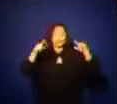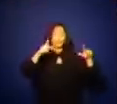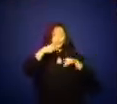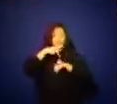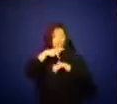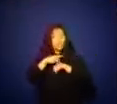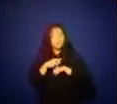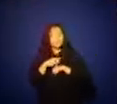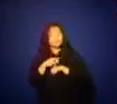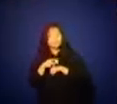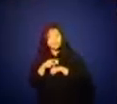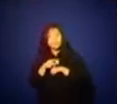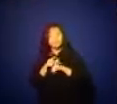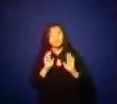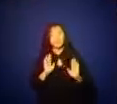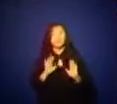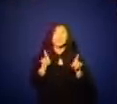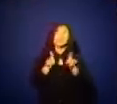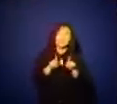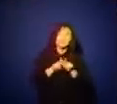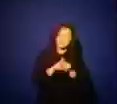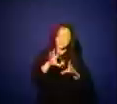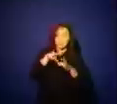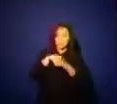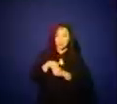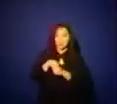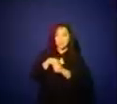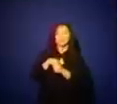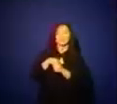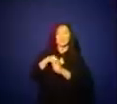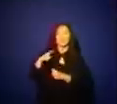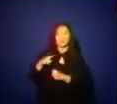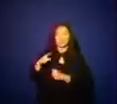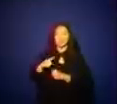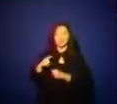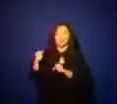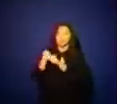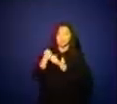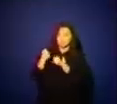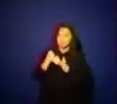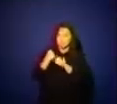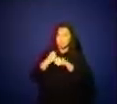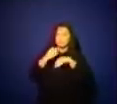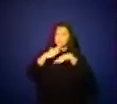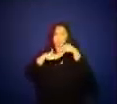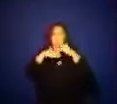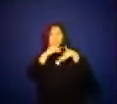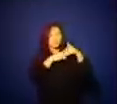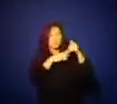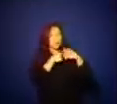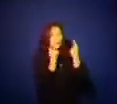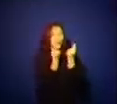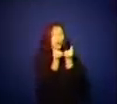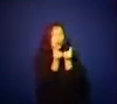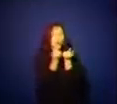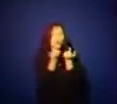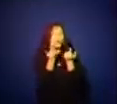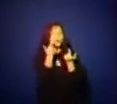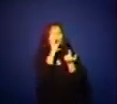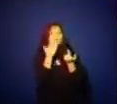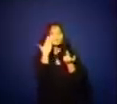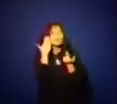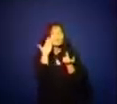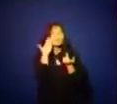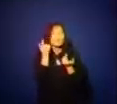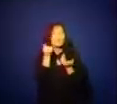vem falando é que tem alguma coisa estrutural na mão de obra que tem sido difícil dos economistas especificar tem sido difícil